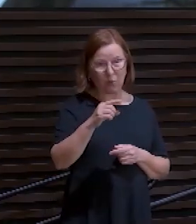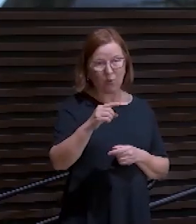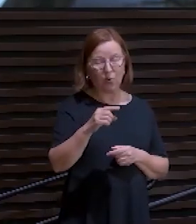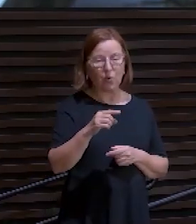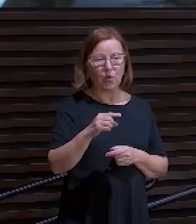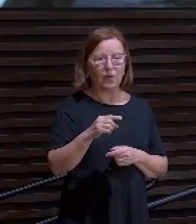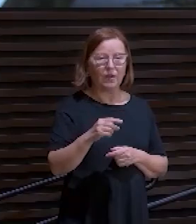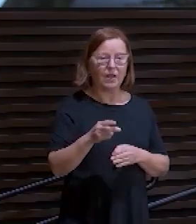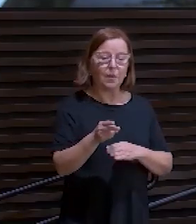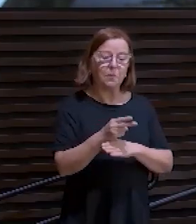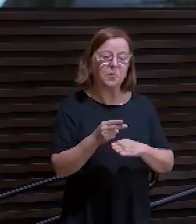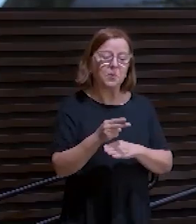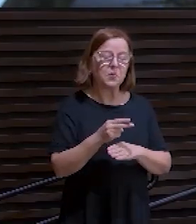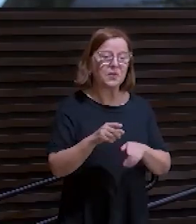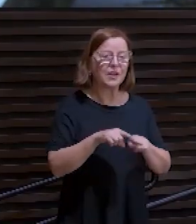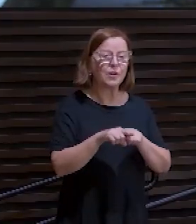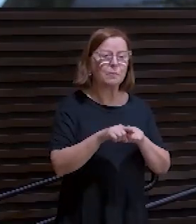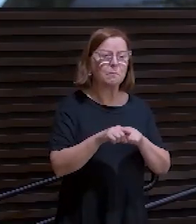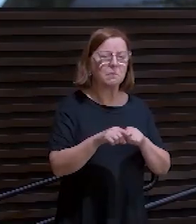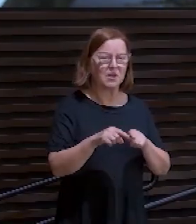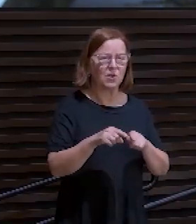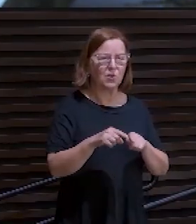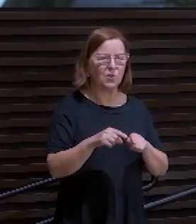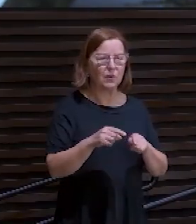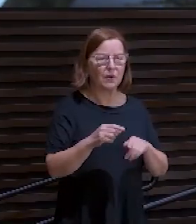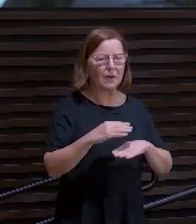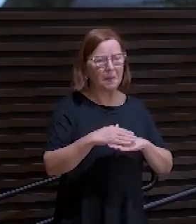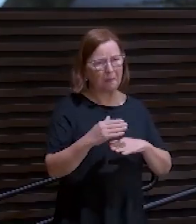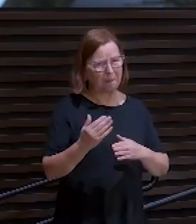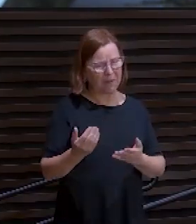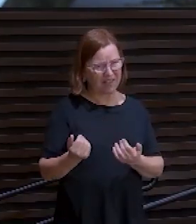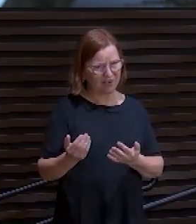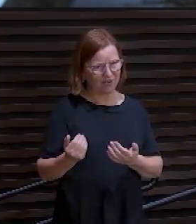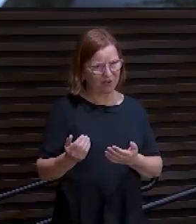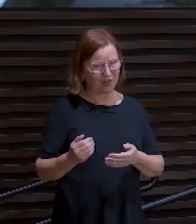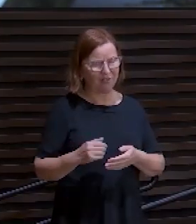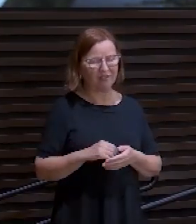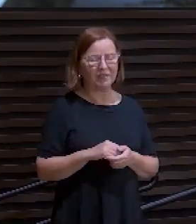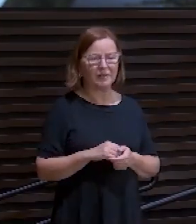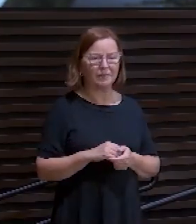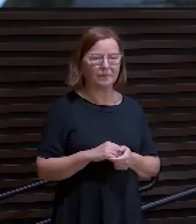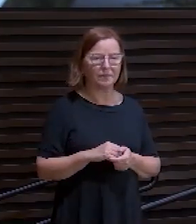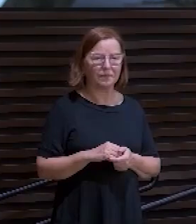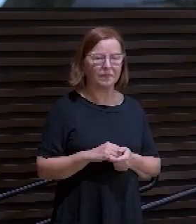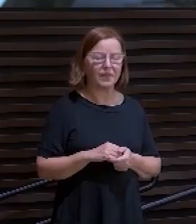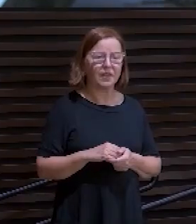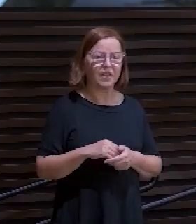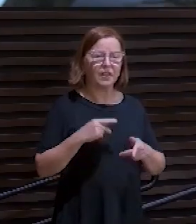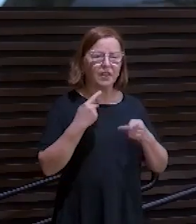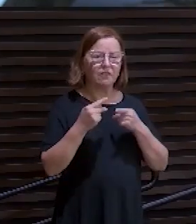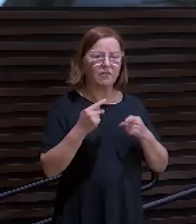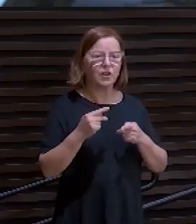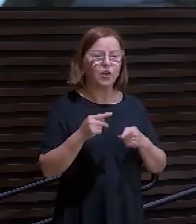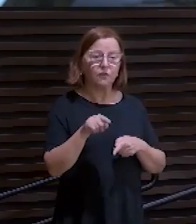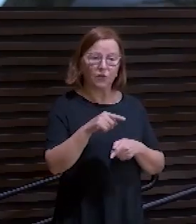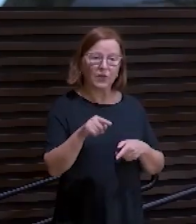se eles têm um irmão mais novo e diz: eu só ajudarei novamente se vocês trouxerem toda a família.